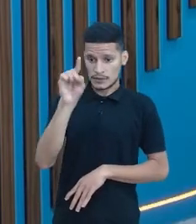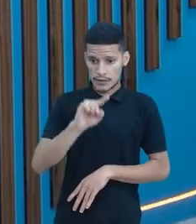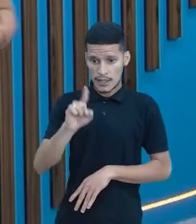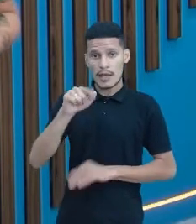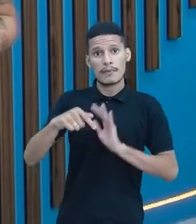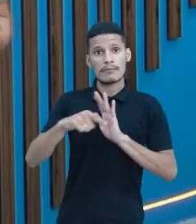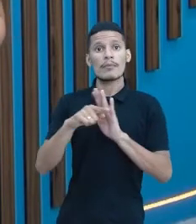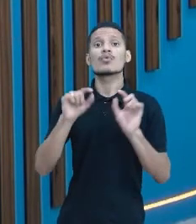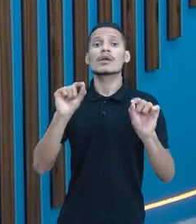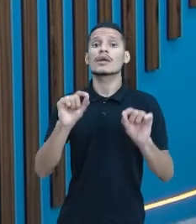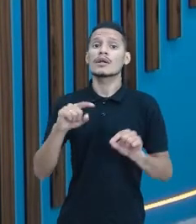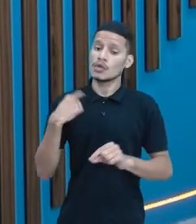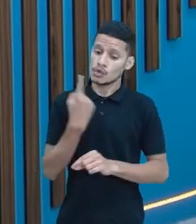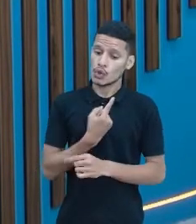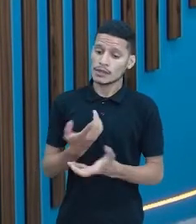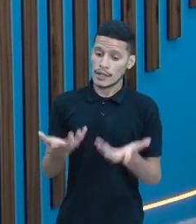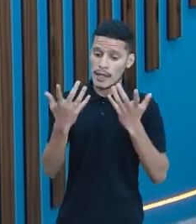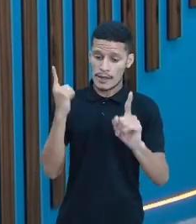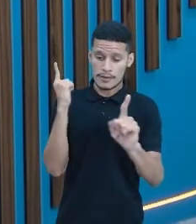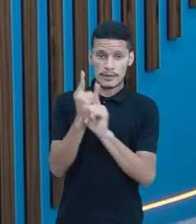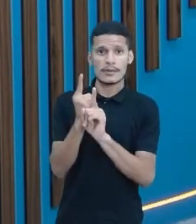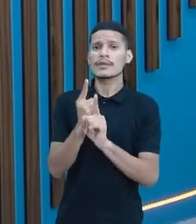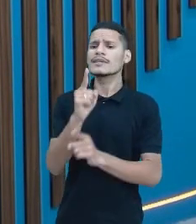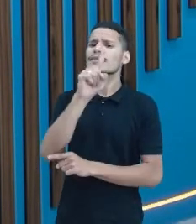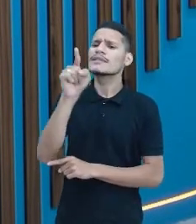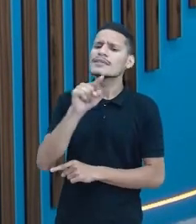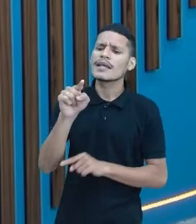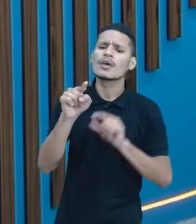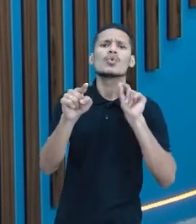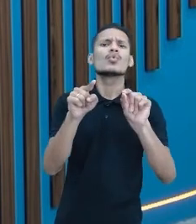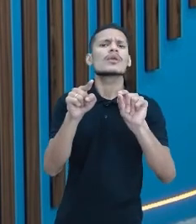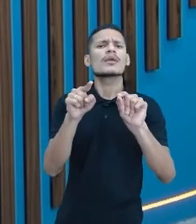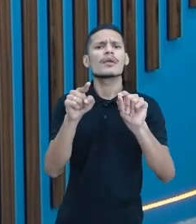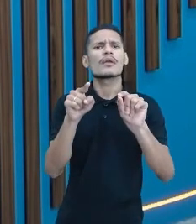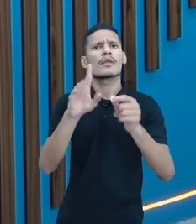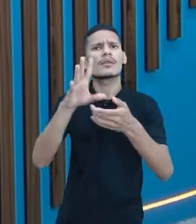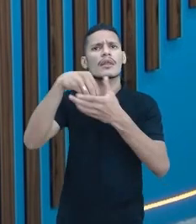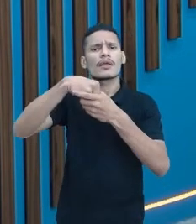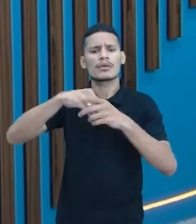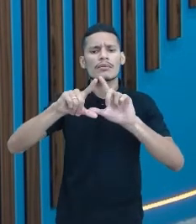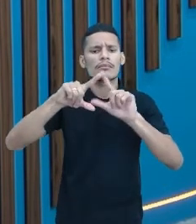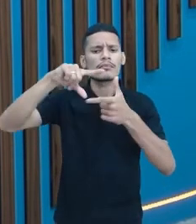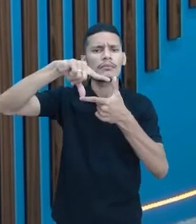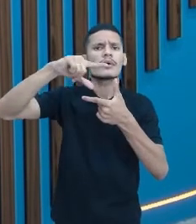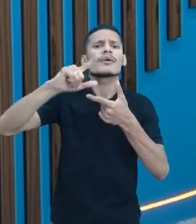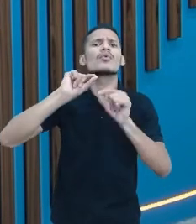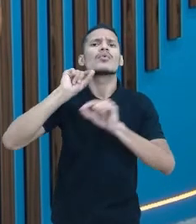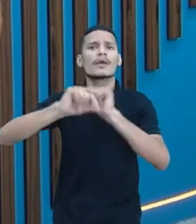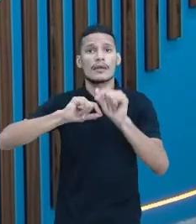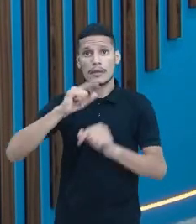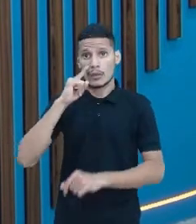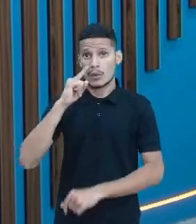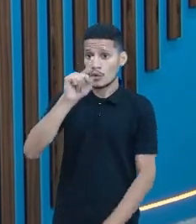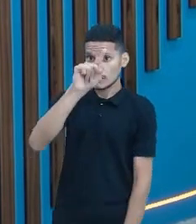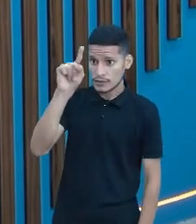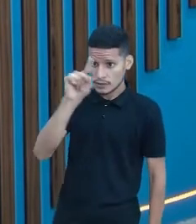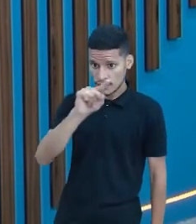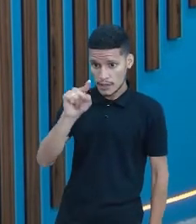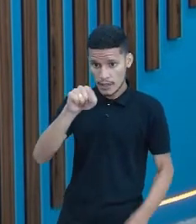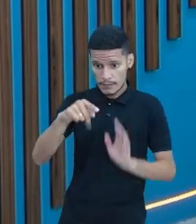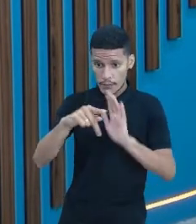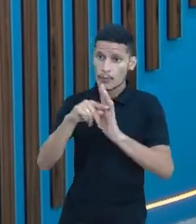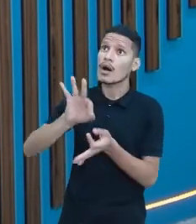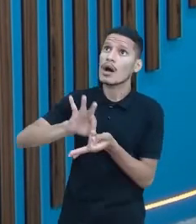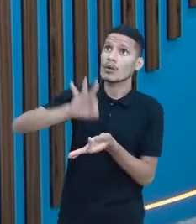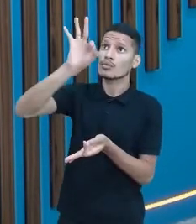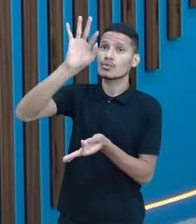a medida que eu preciso descobrir. O que é Z nesse triângulo retângulo aí? Então, perceba que Z é a altura